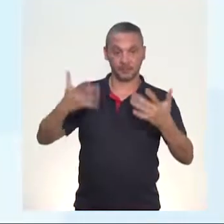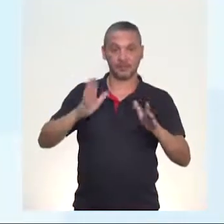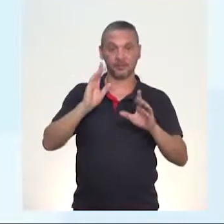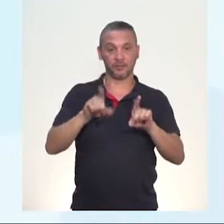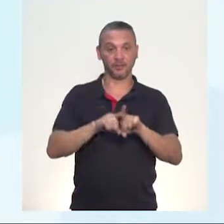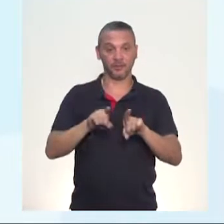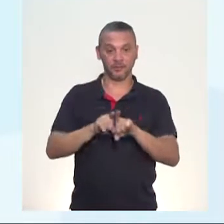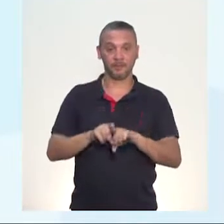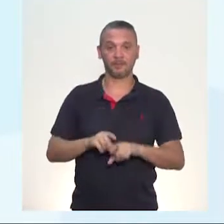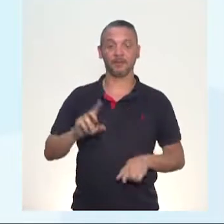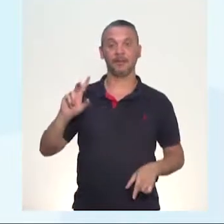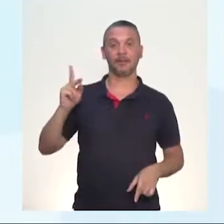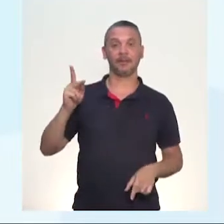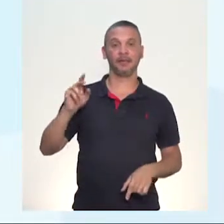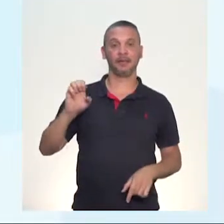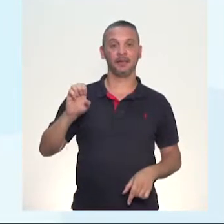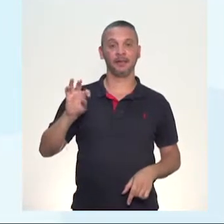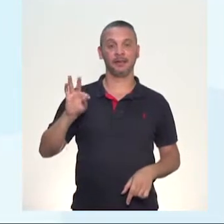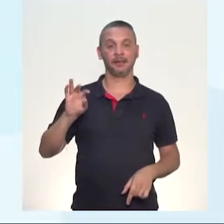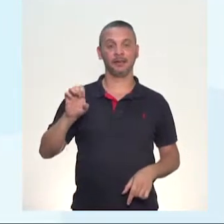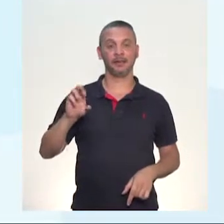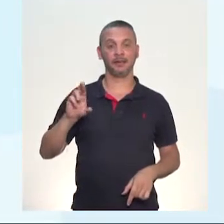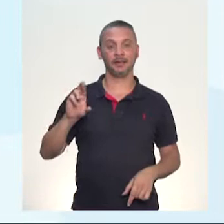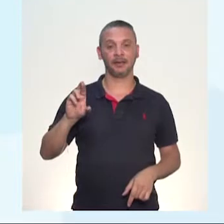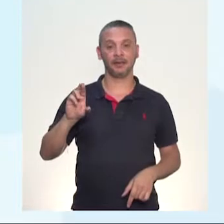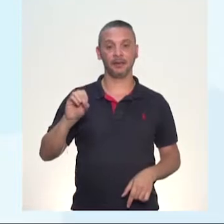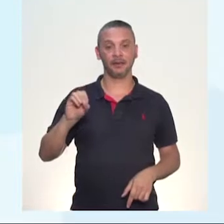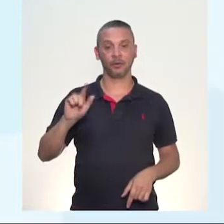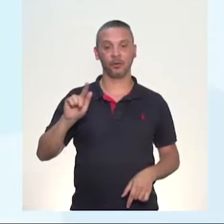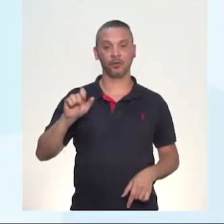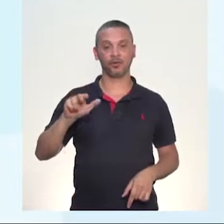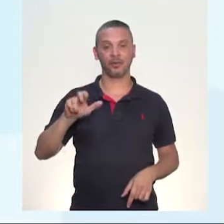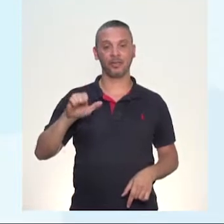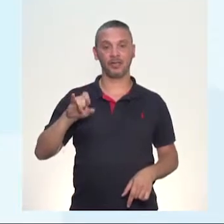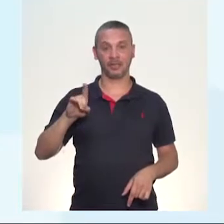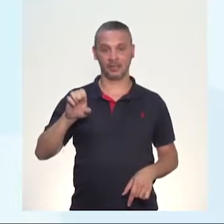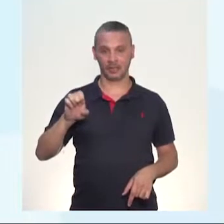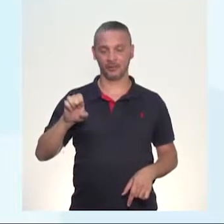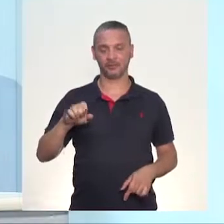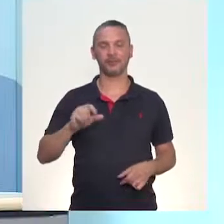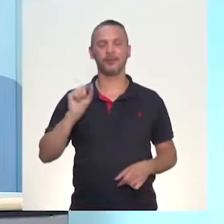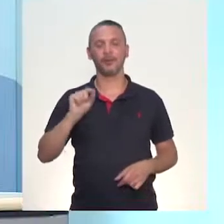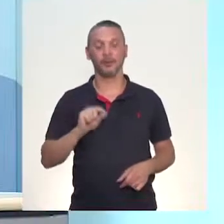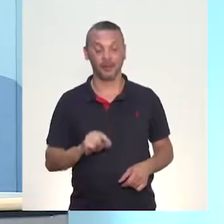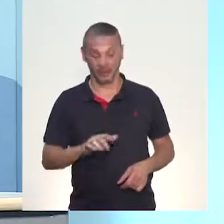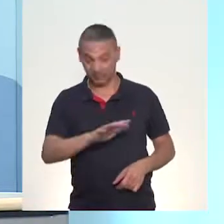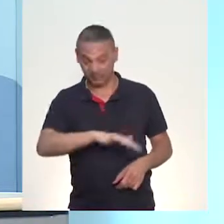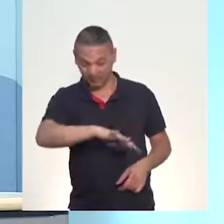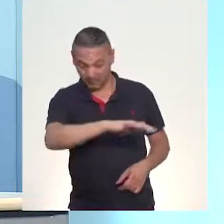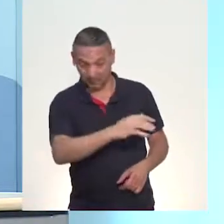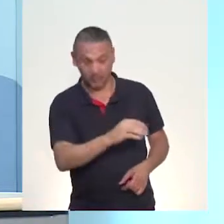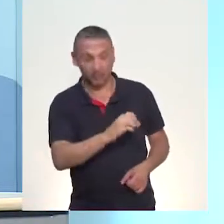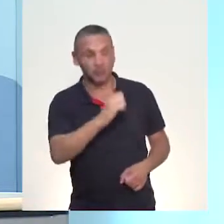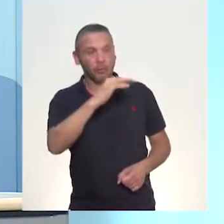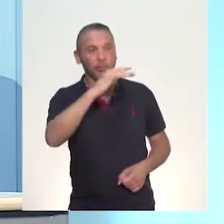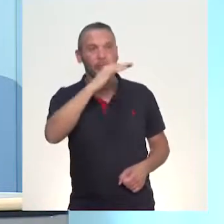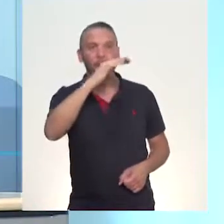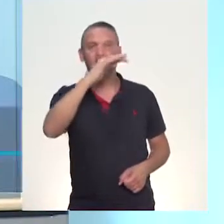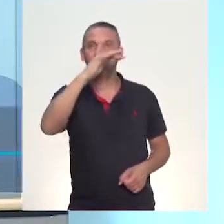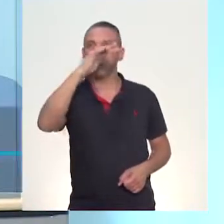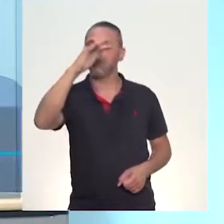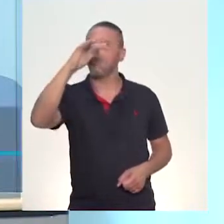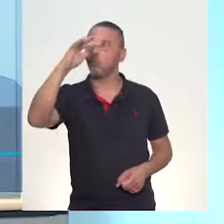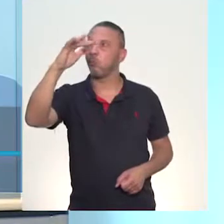comentei numa aula passada, aquela frase, onde há fumaça, há fogo. Essa frase em si, ela não é uma frase